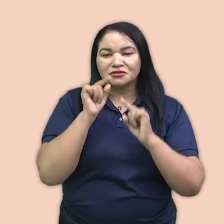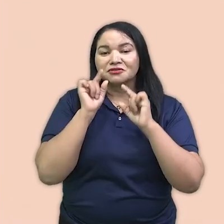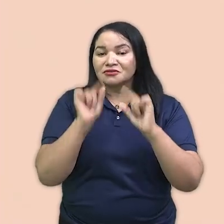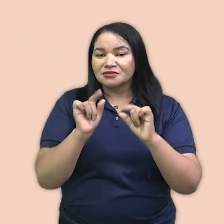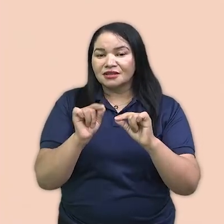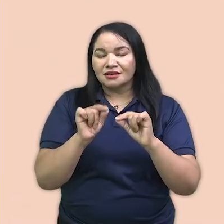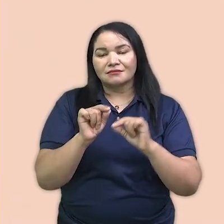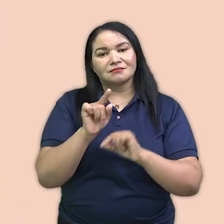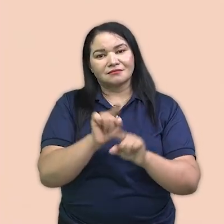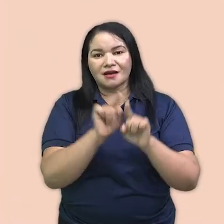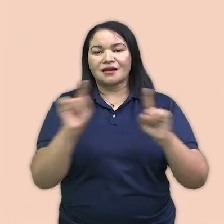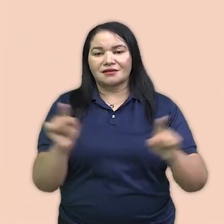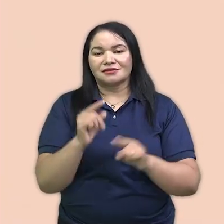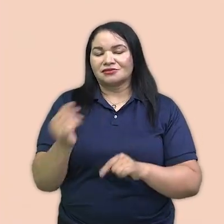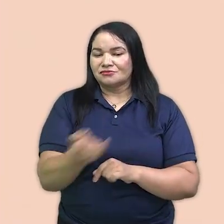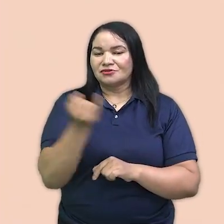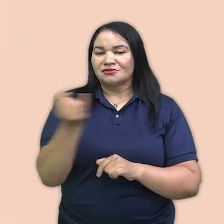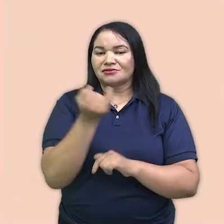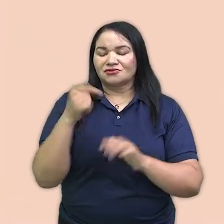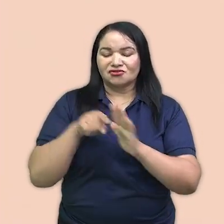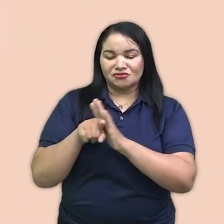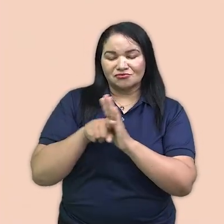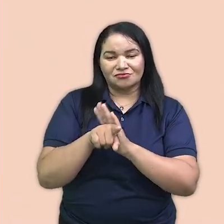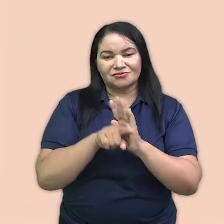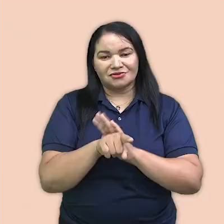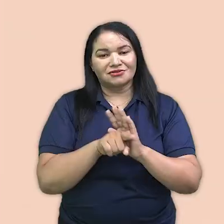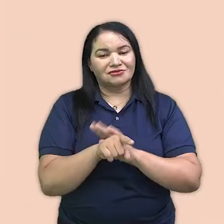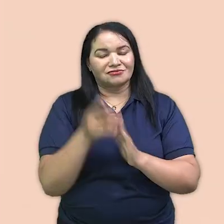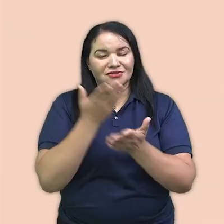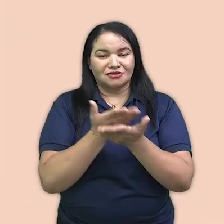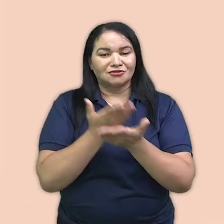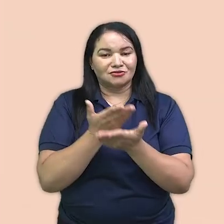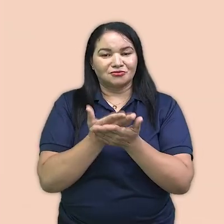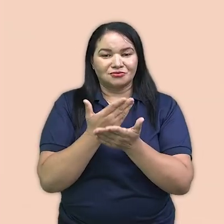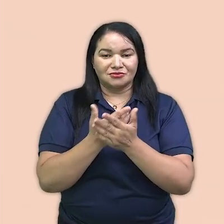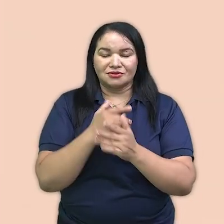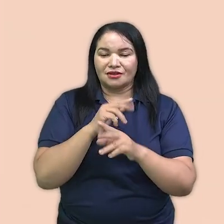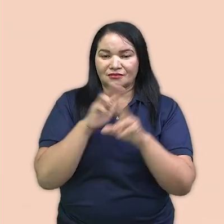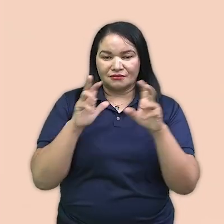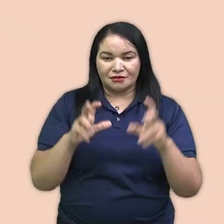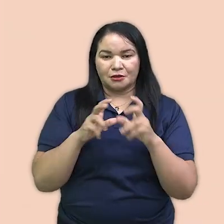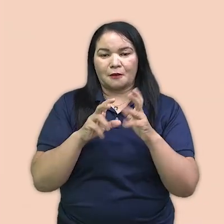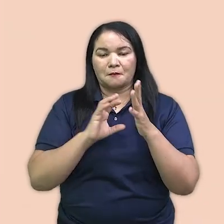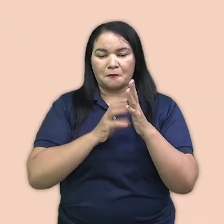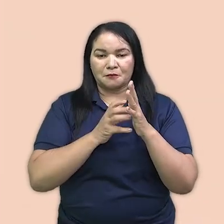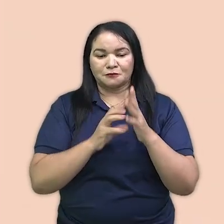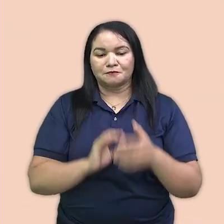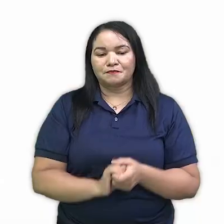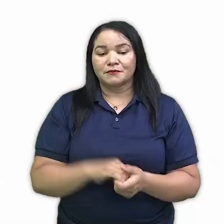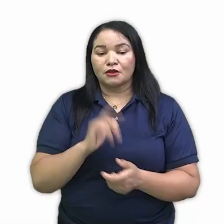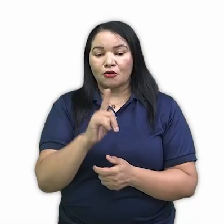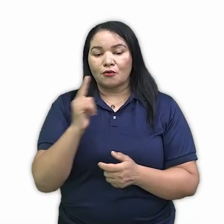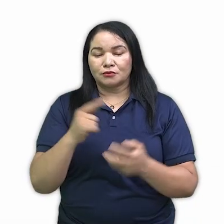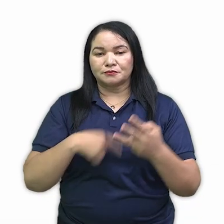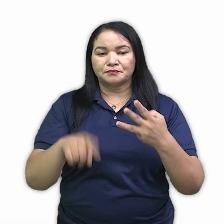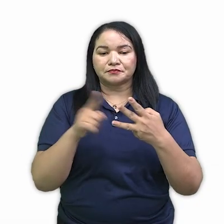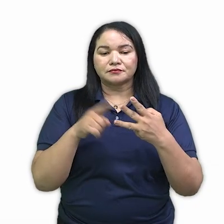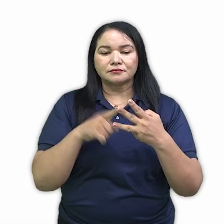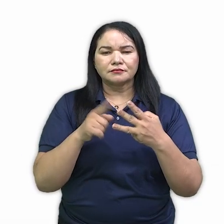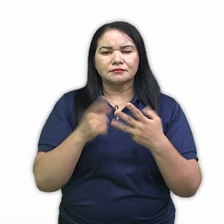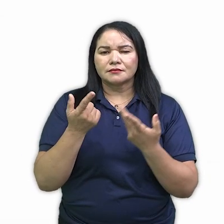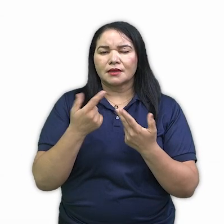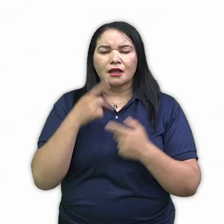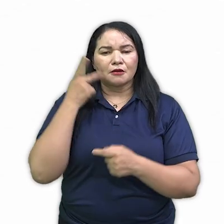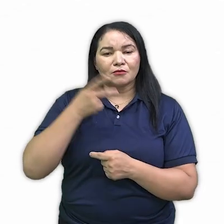ideologia daquele partido. Mas é importante pesquisar e estudar sobre isso daí, tá bom? Outra coisa que o jovem coloca aí,